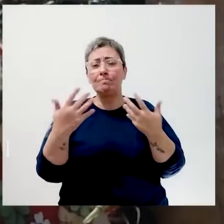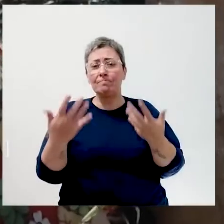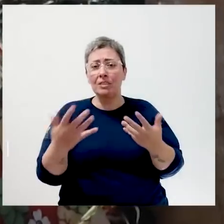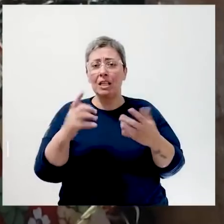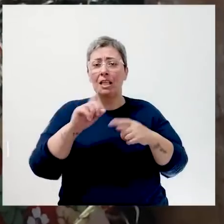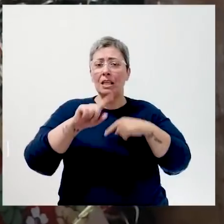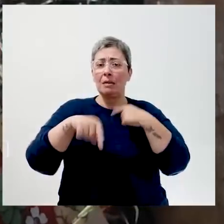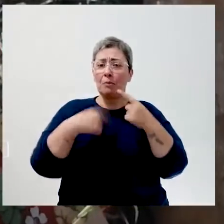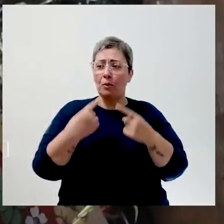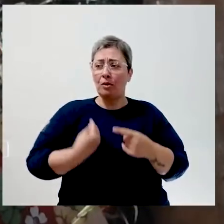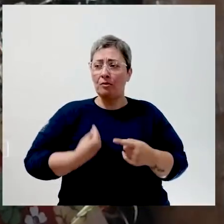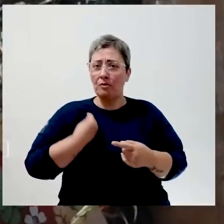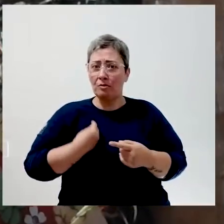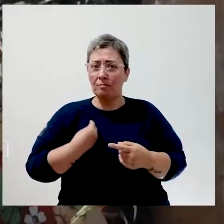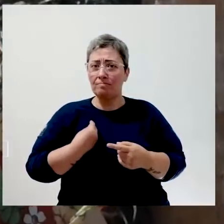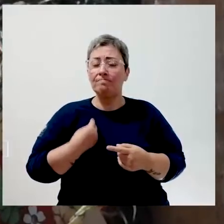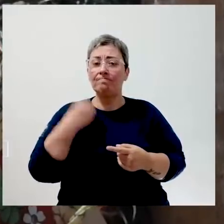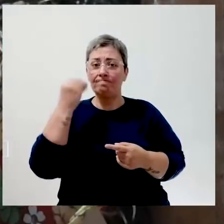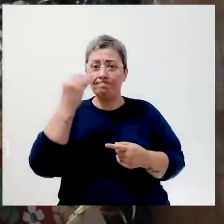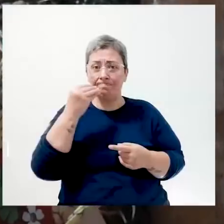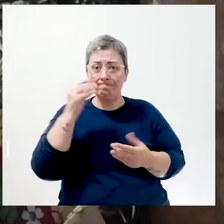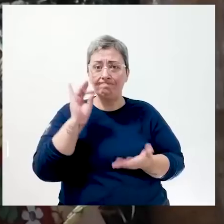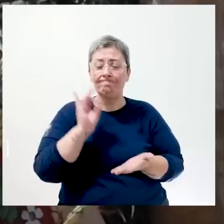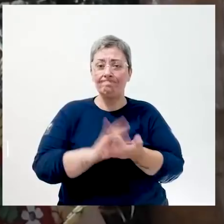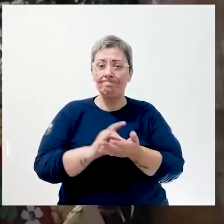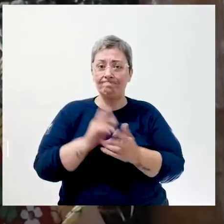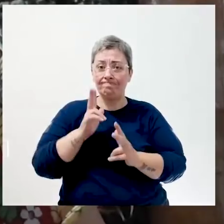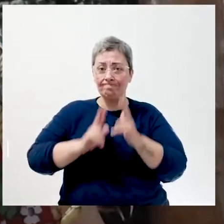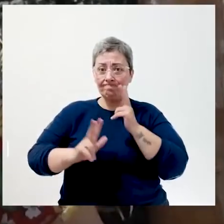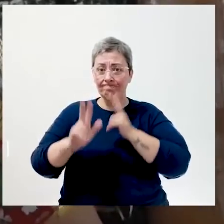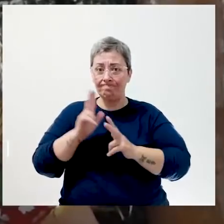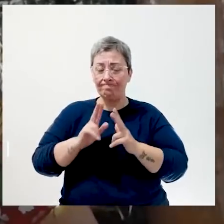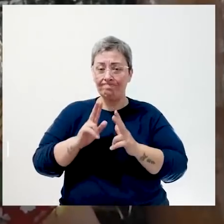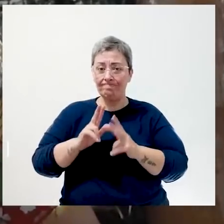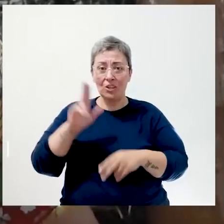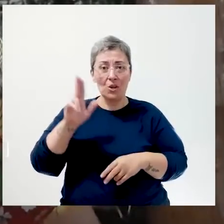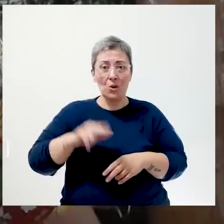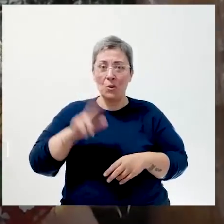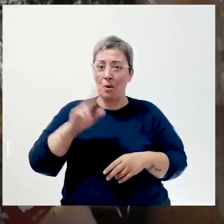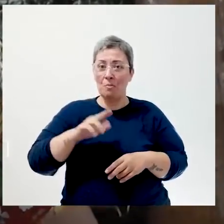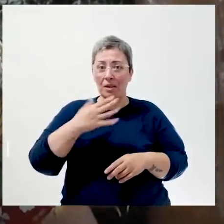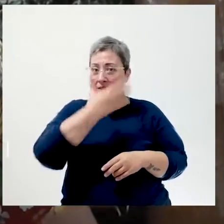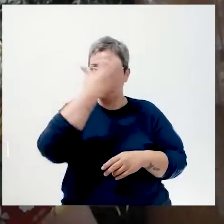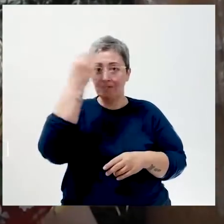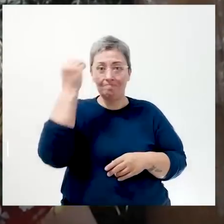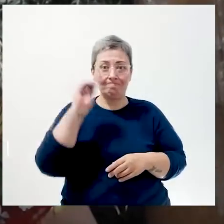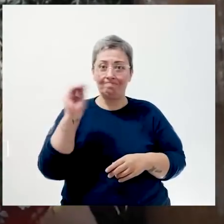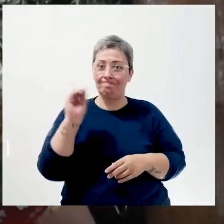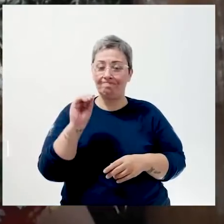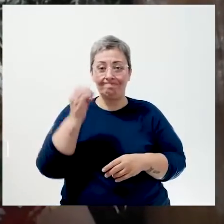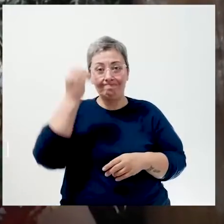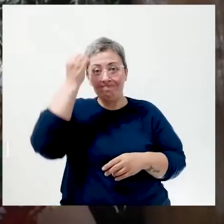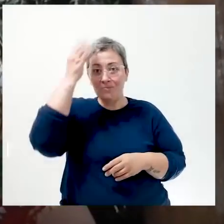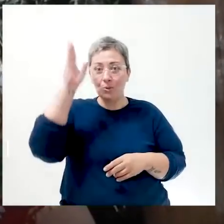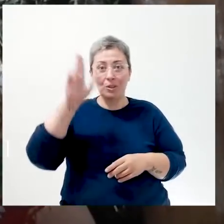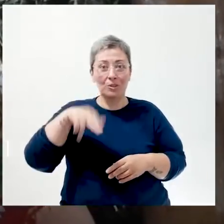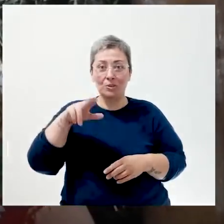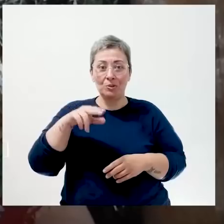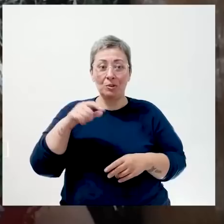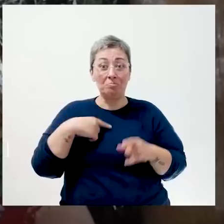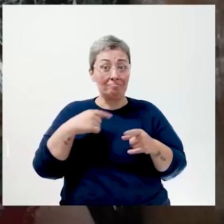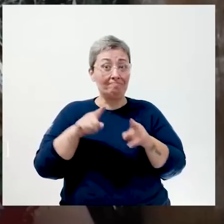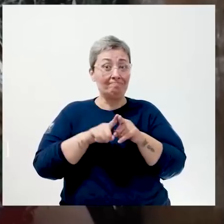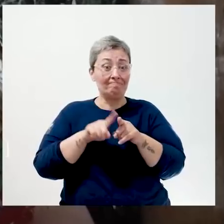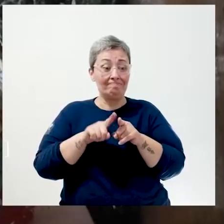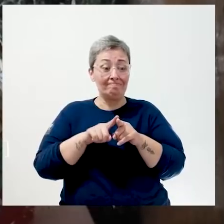e depois de ter vivido essa experiência, ele nos contou. Nunca mais saiu da sua cabeça. Opa, e